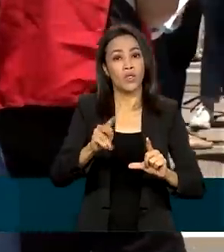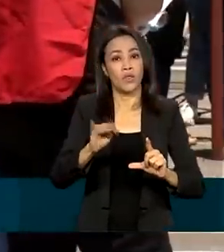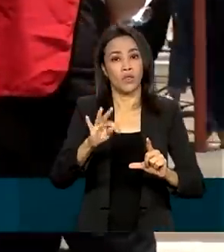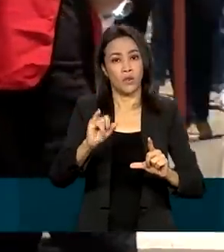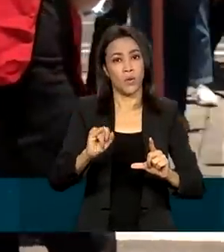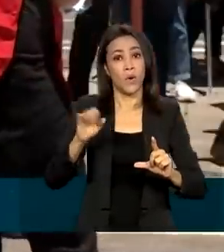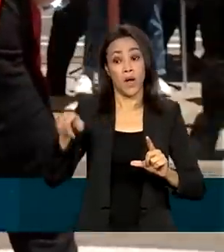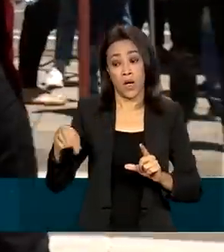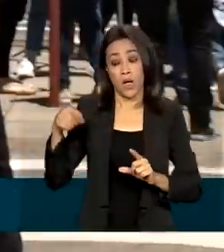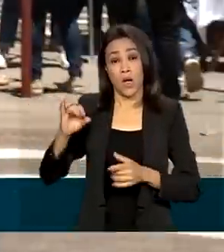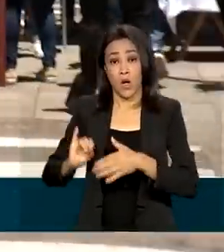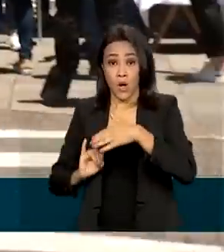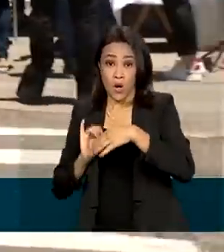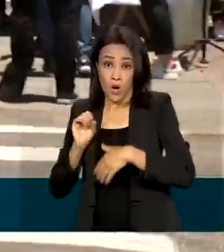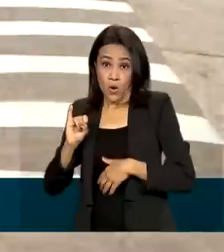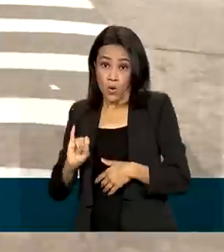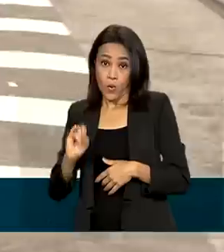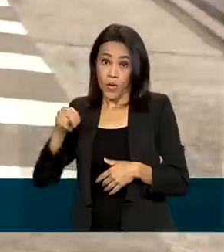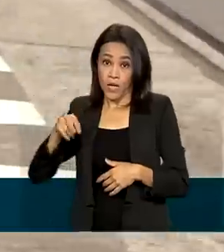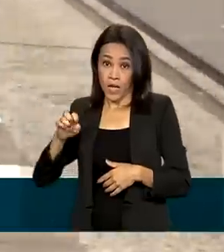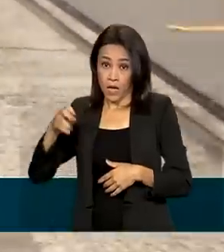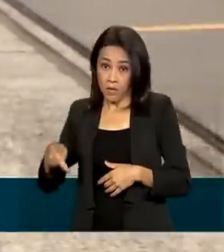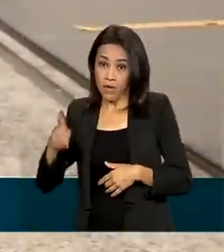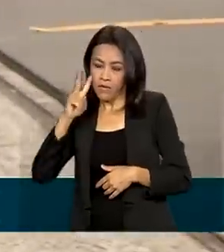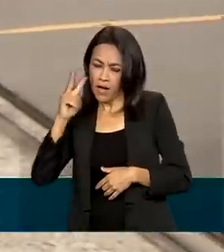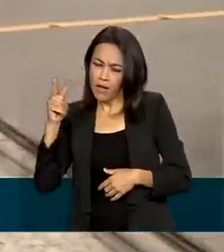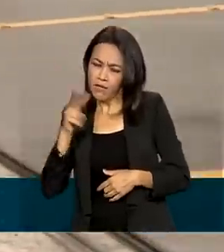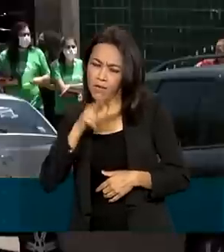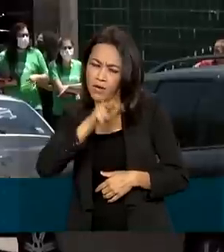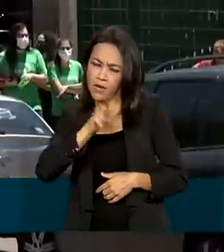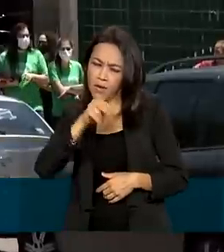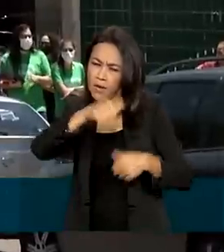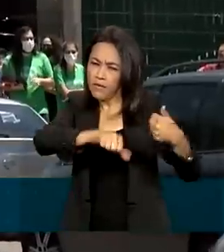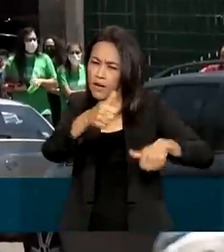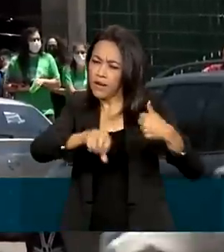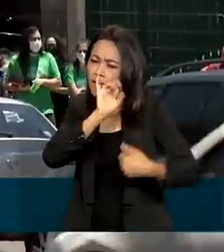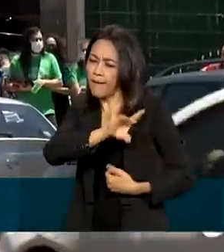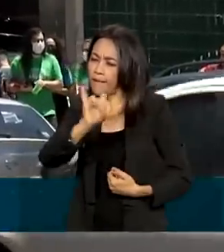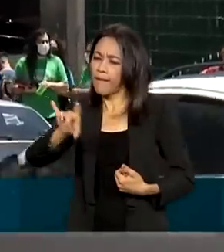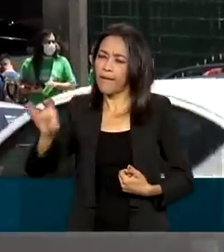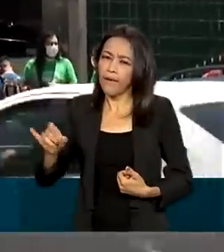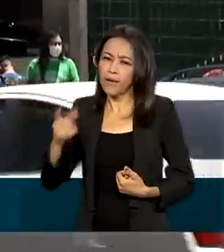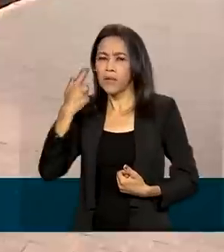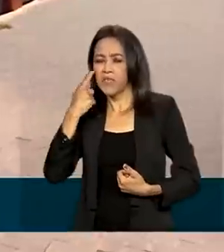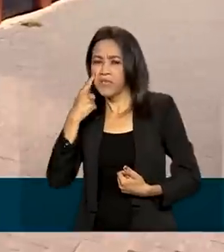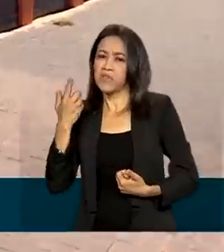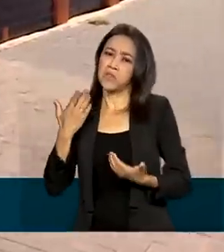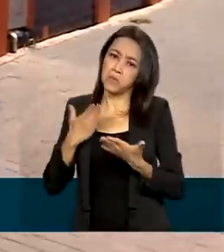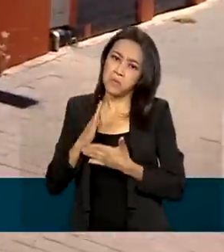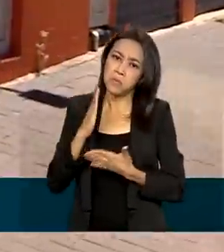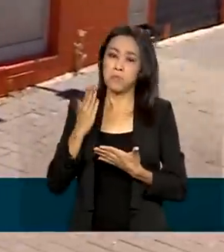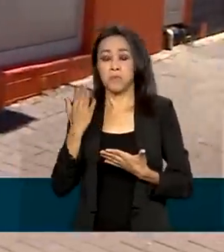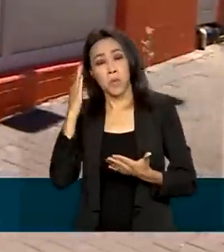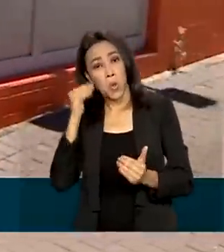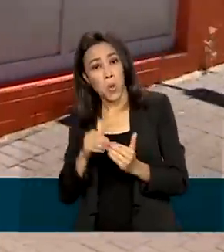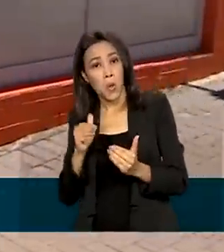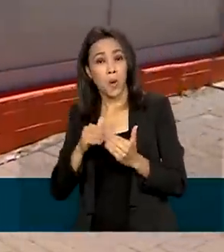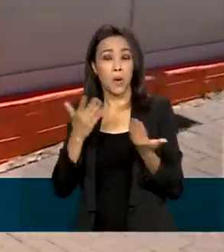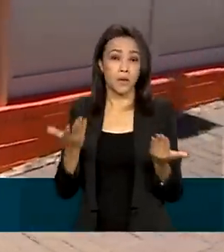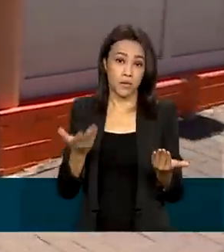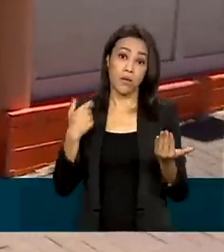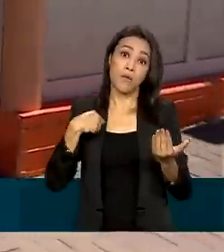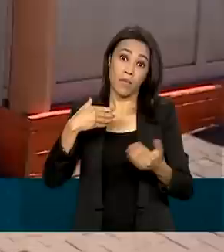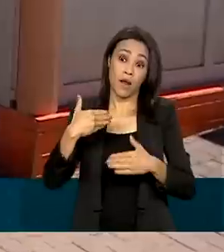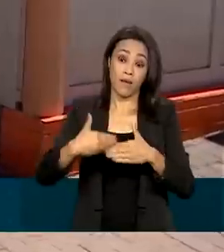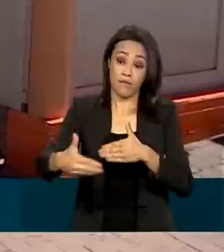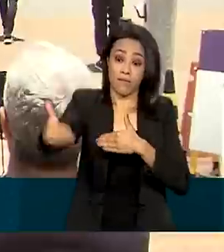né? Essa situação, né? E em relação à reaplicação, né? Lembrando, deve ser solicitado somente